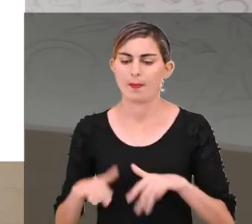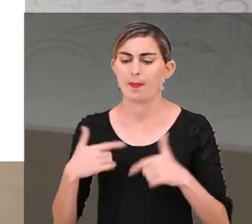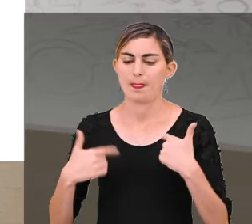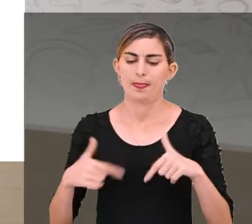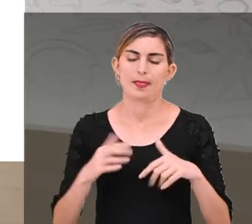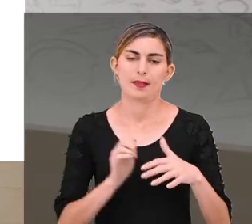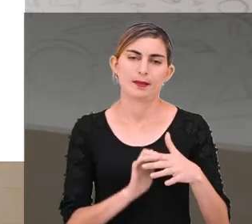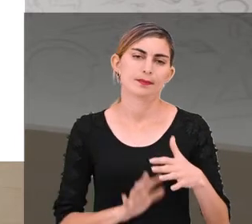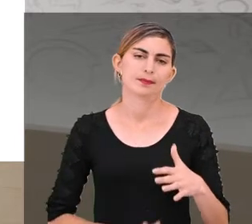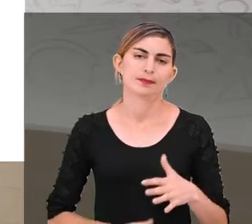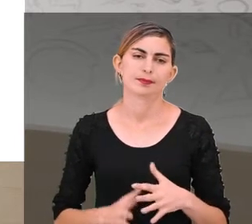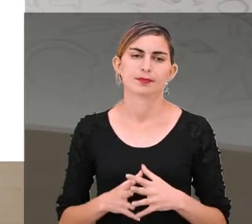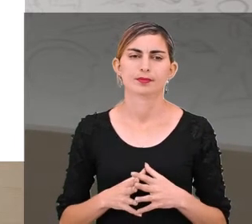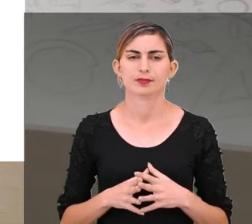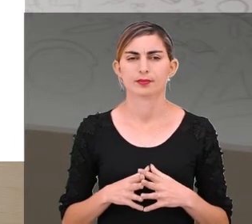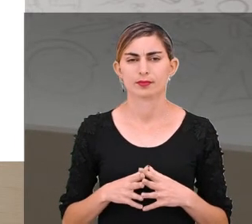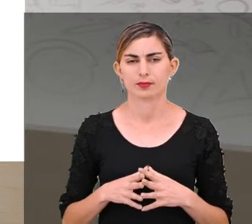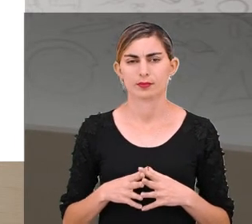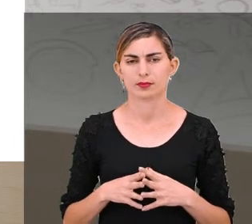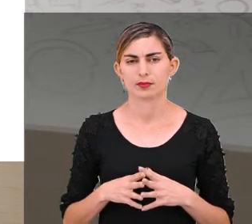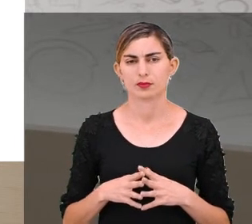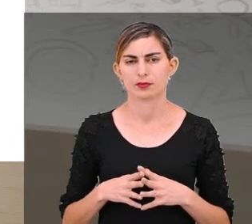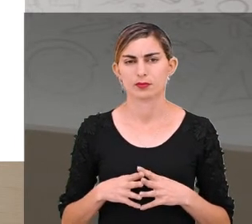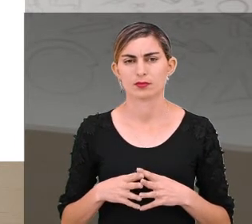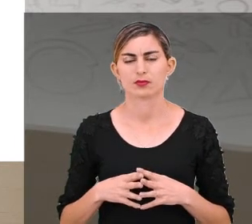determinadas atividades.